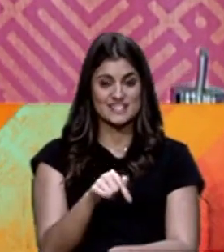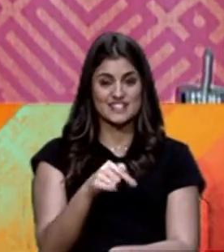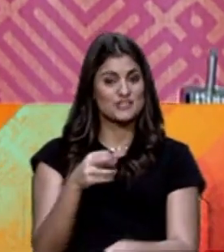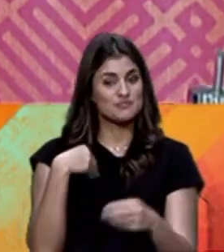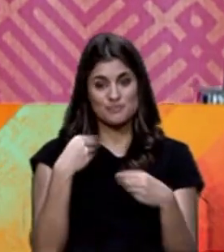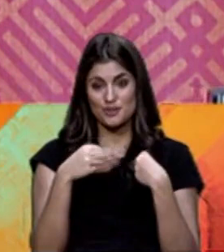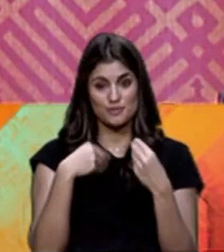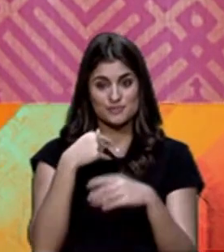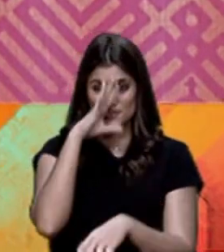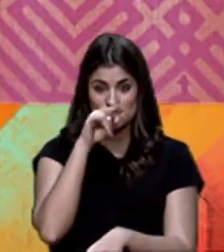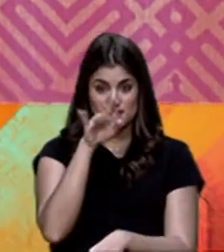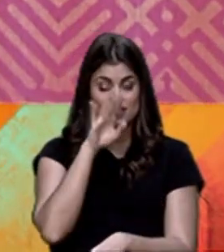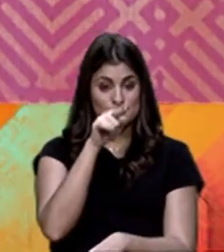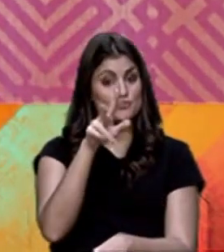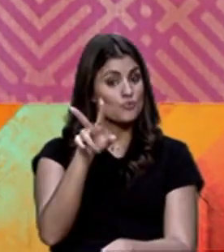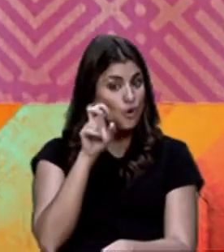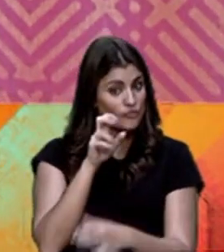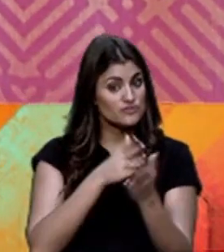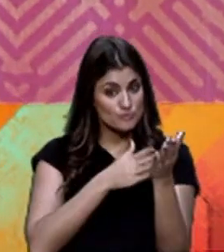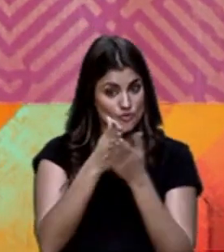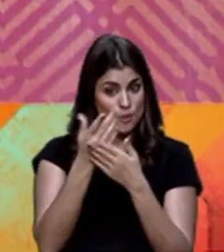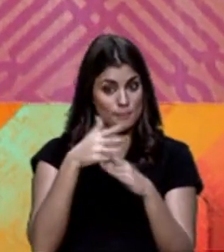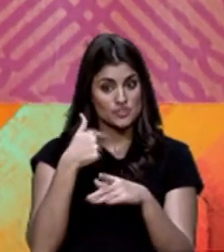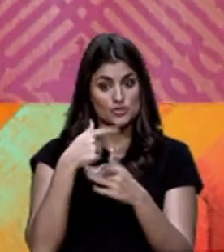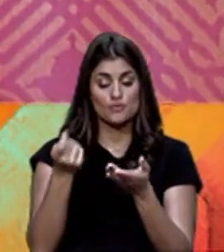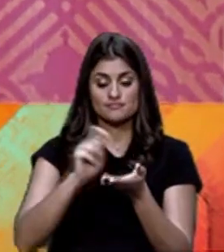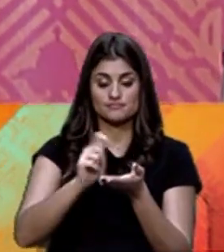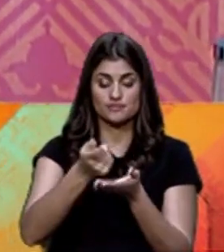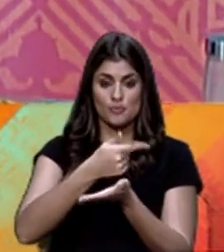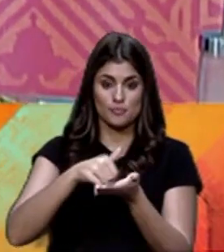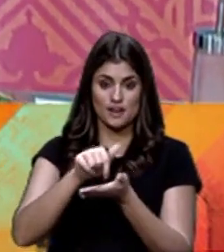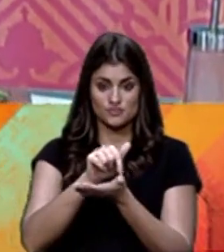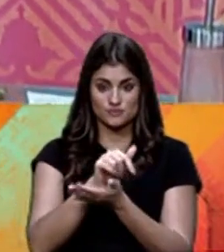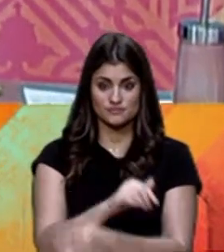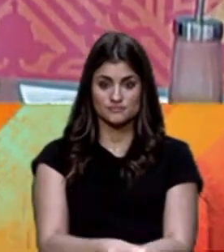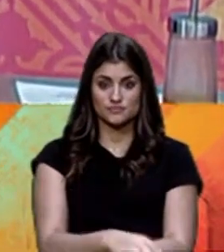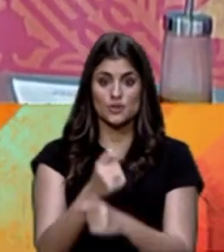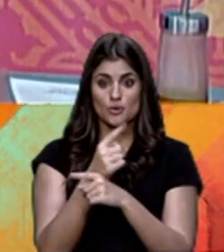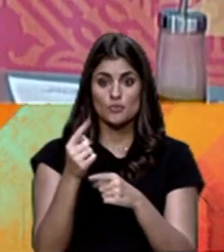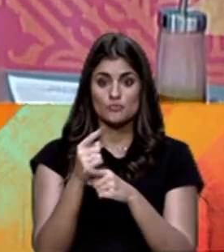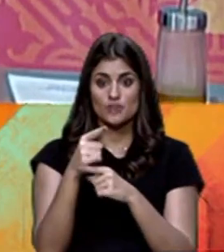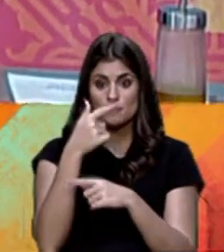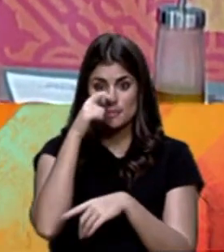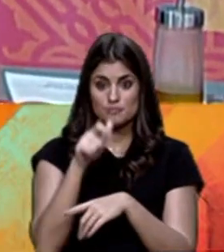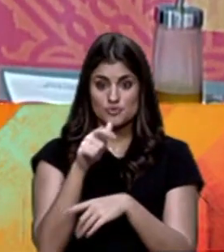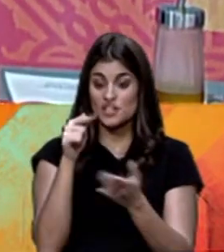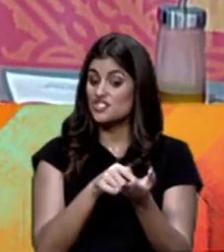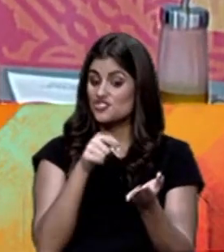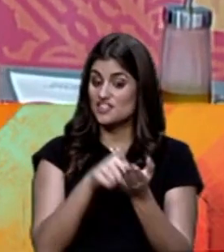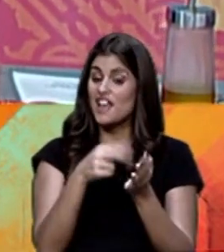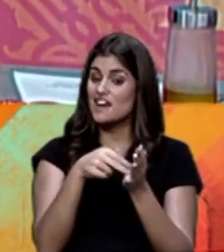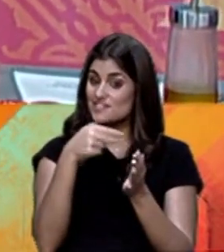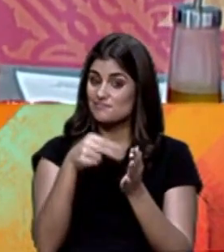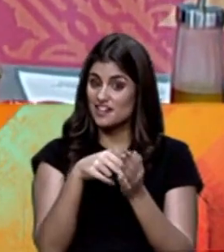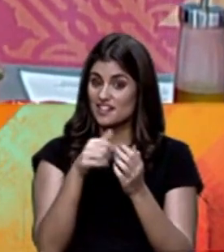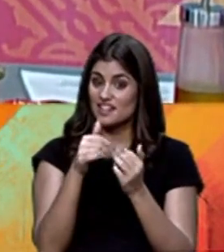preocupes, eu não sei é se tu continuas a ouvir-me ou não, mas eu já estou a empratar, porque tenho ali um cliente muito exigente à espera e